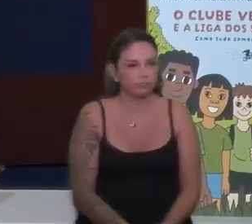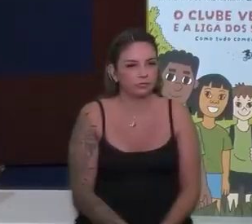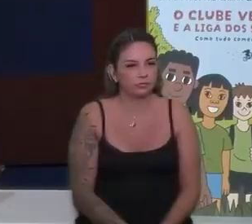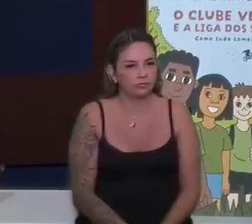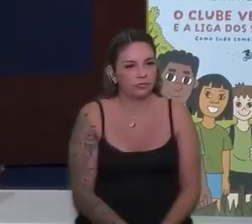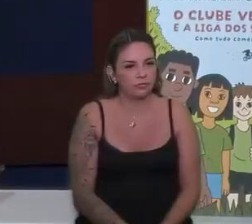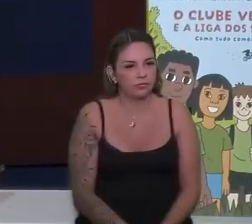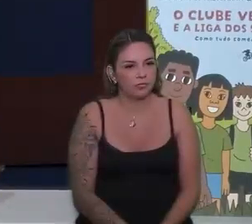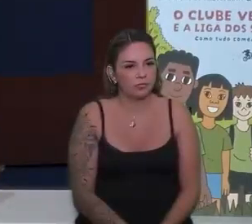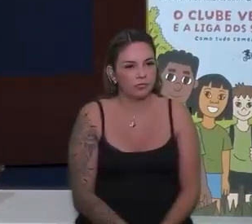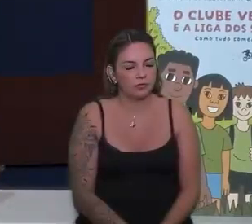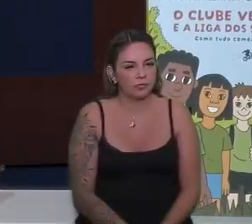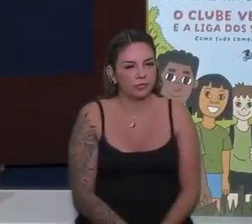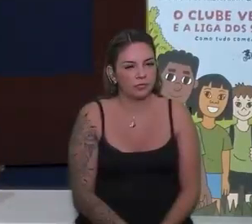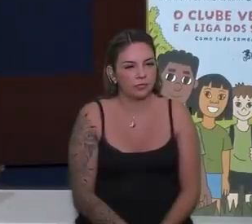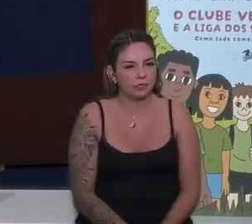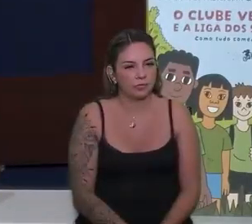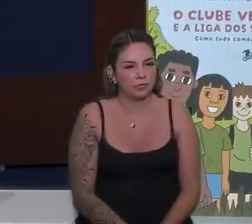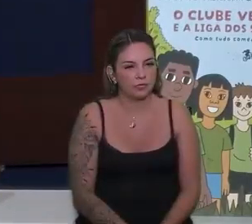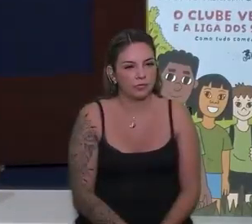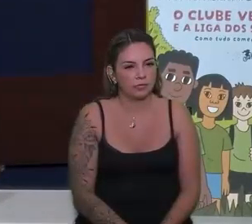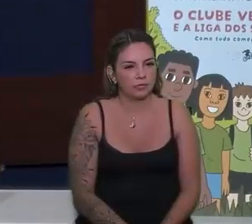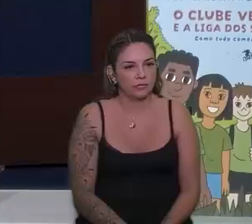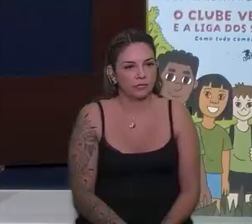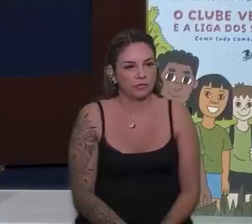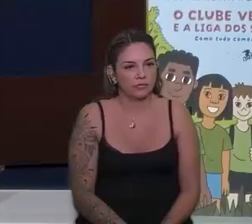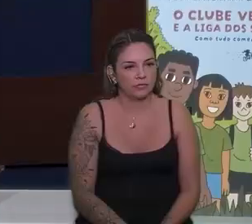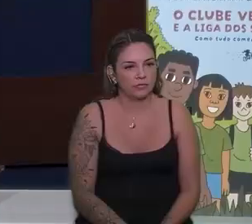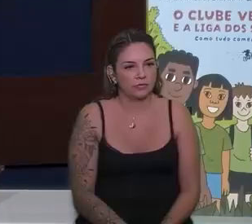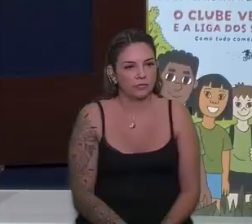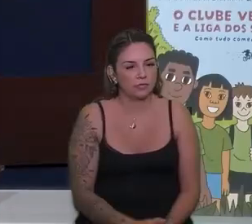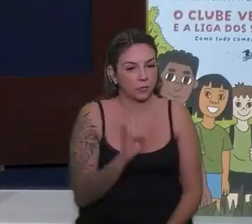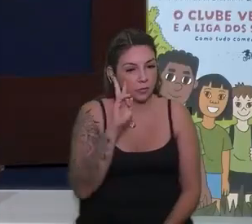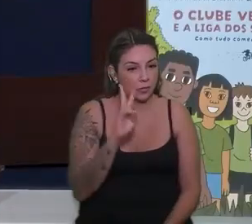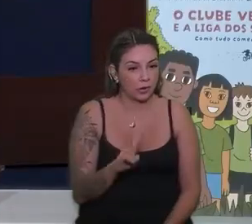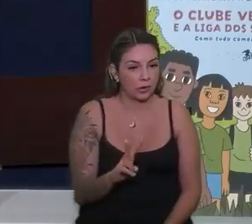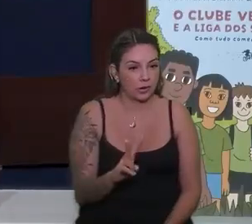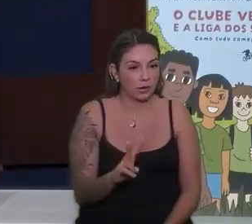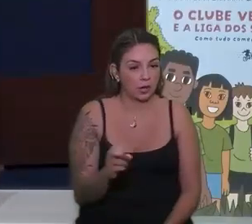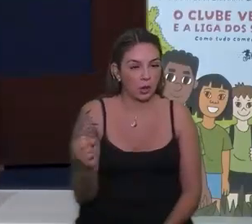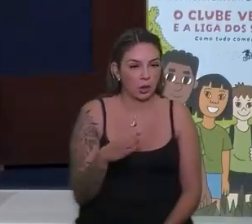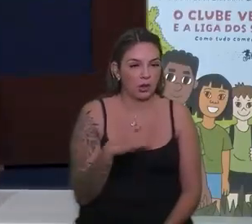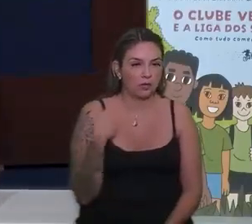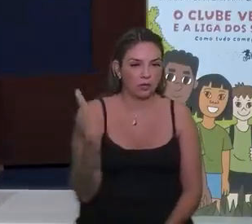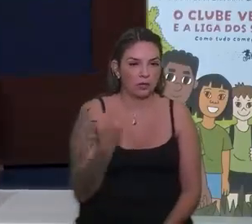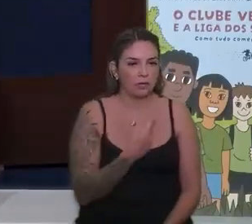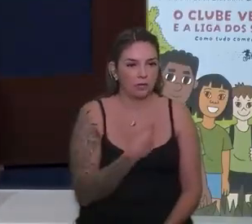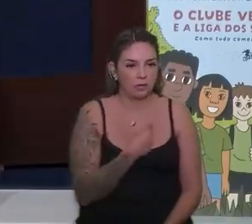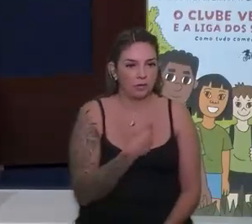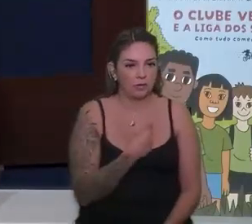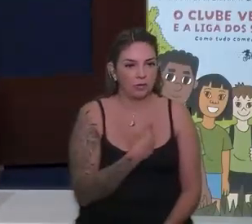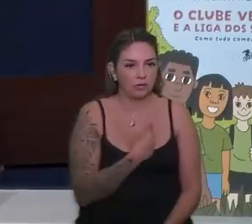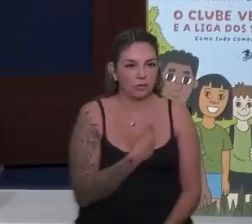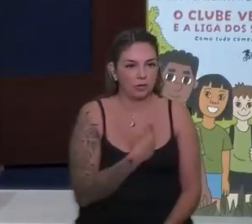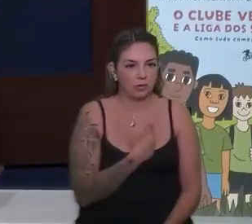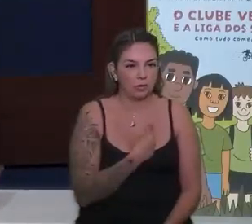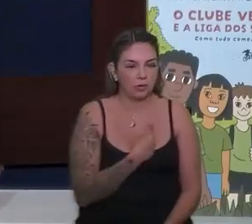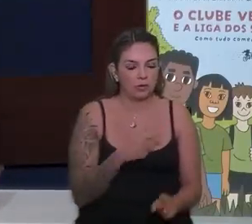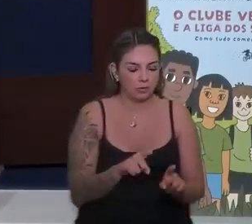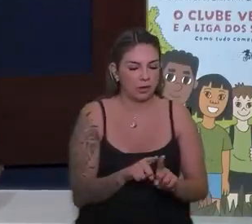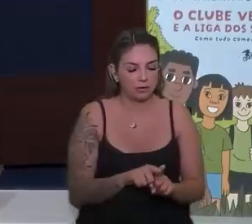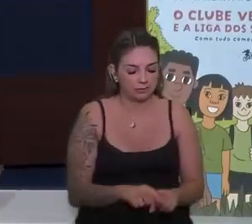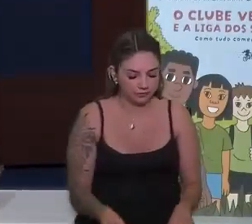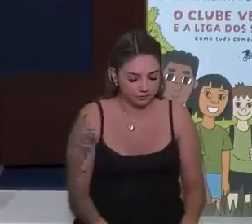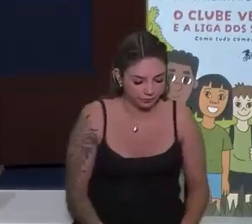Então, o que acontece é uma visão nova para a gente, nova para os adultos atuais